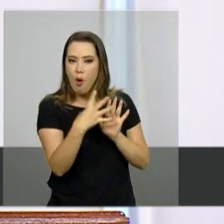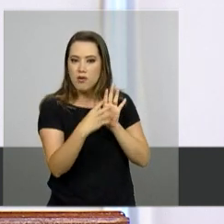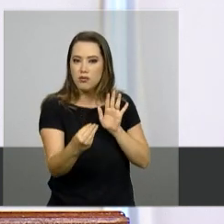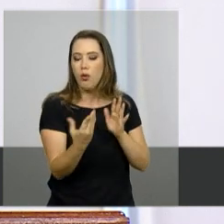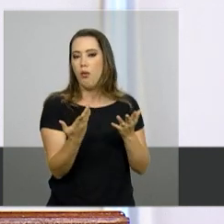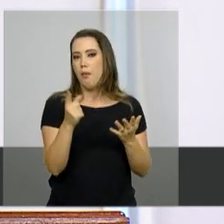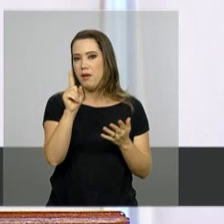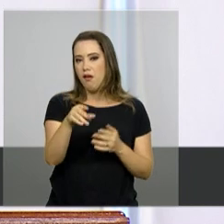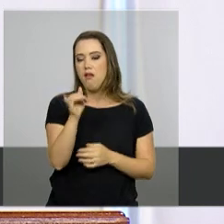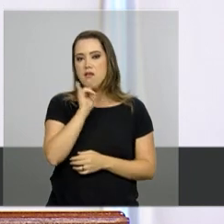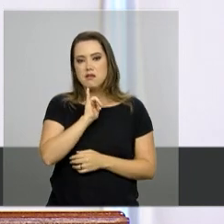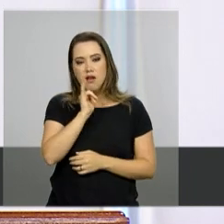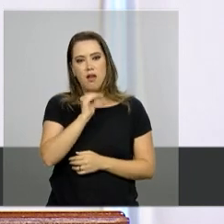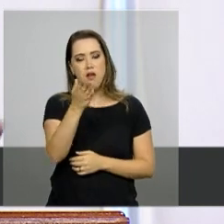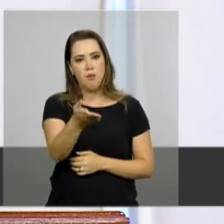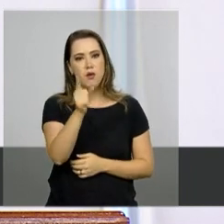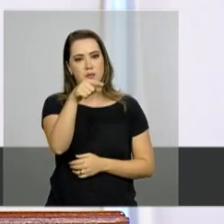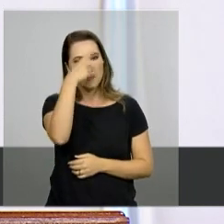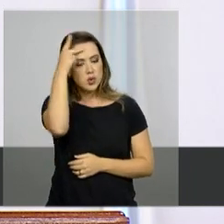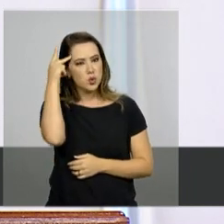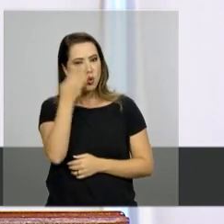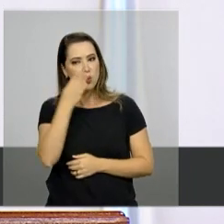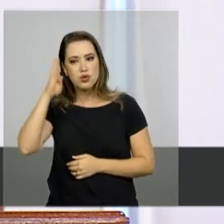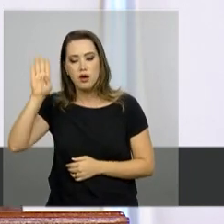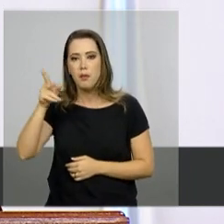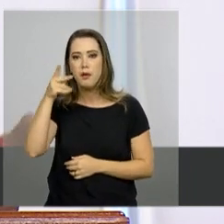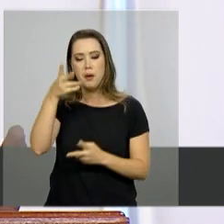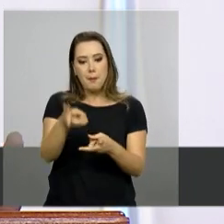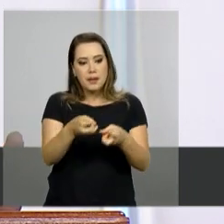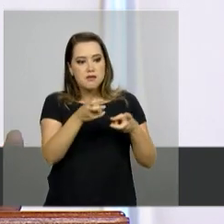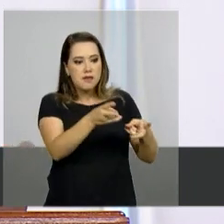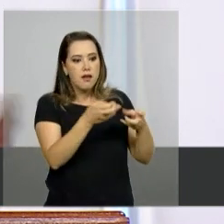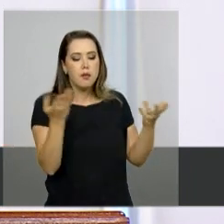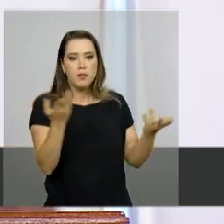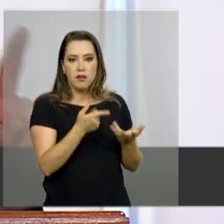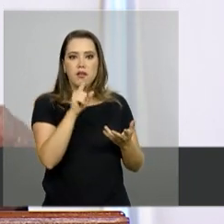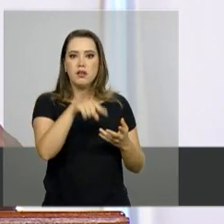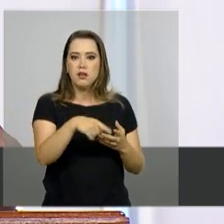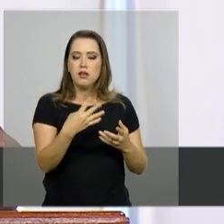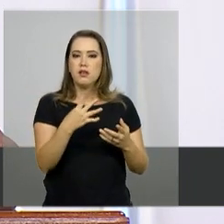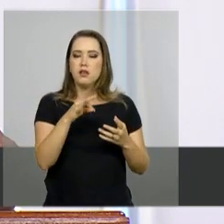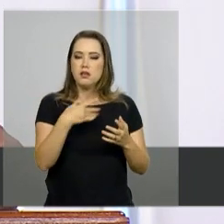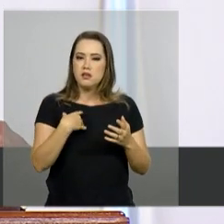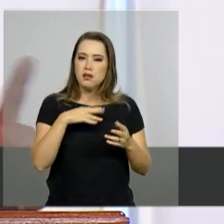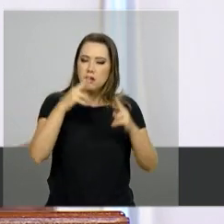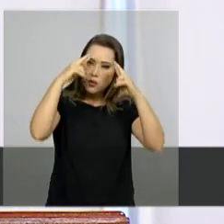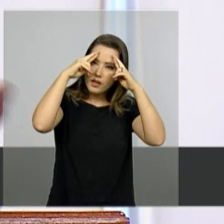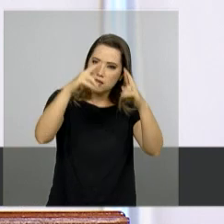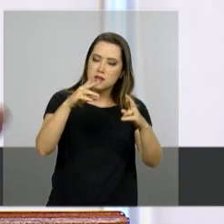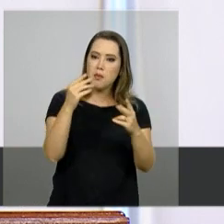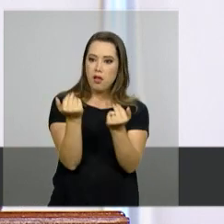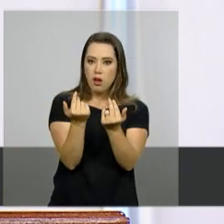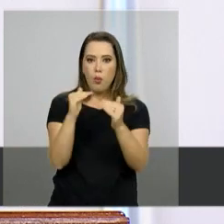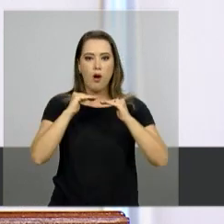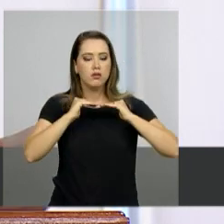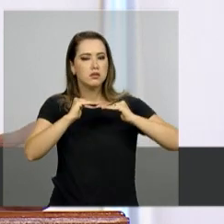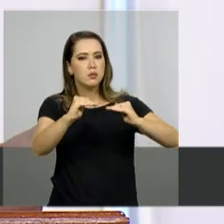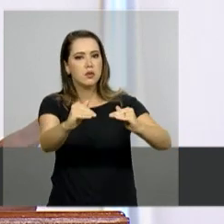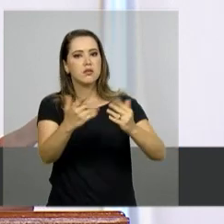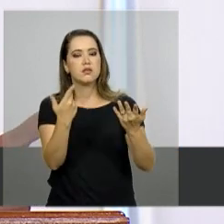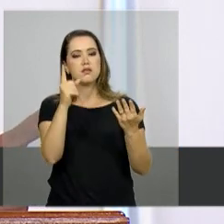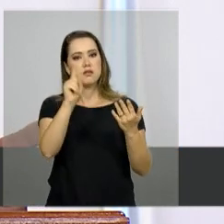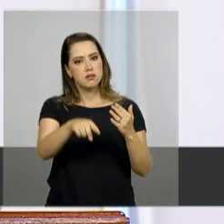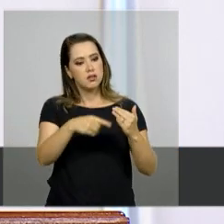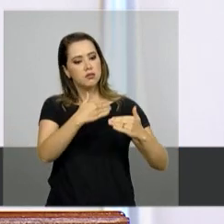fazendo campanha percebo que a tolerância é uma derivação da própria democracia é de elevação do chamado estado de